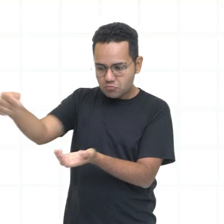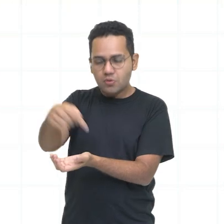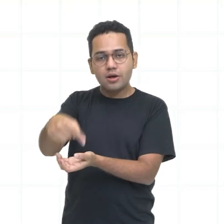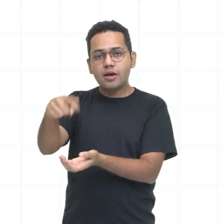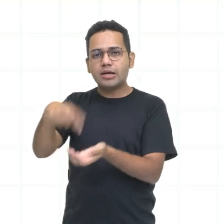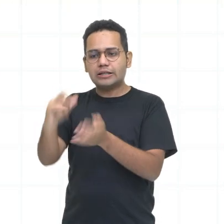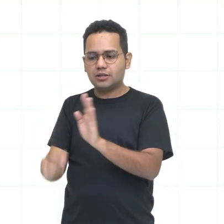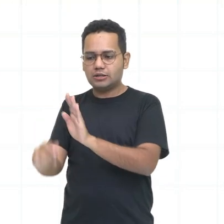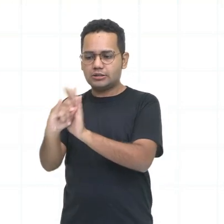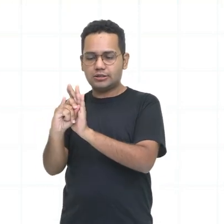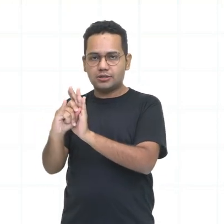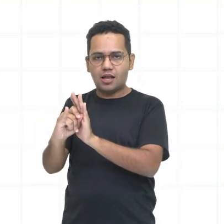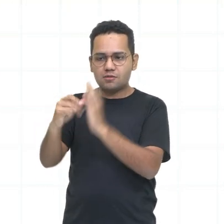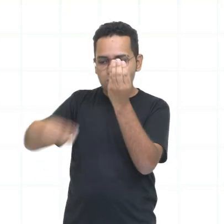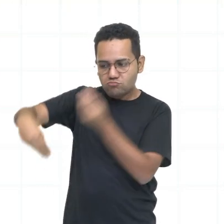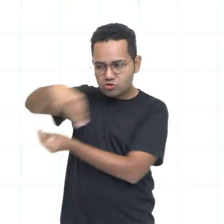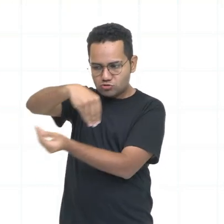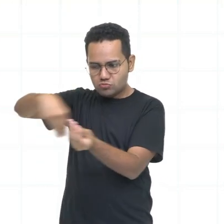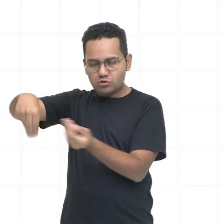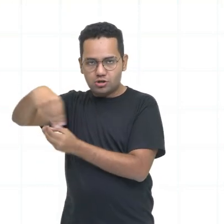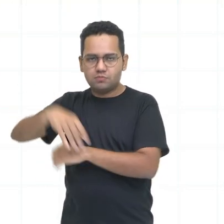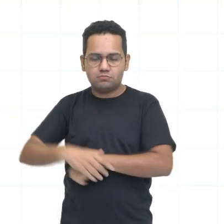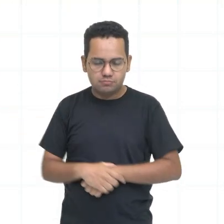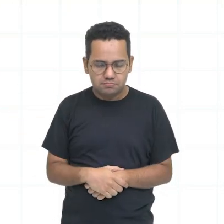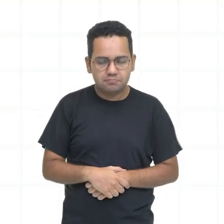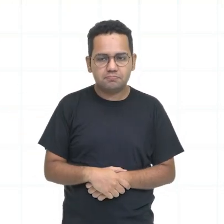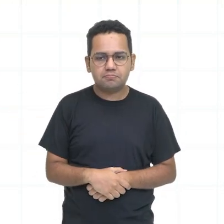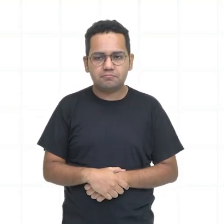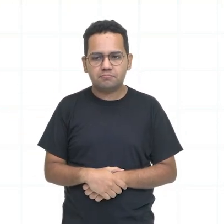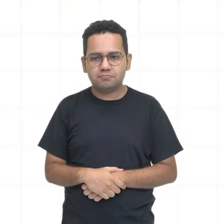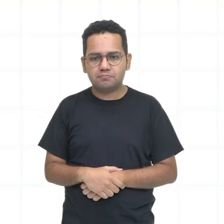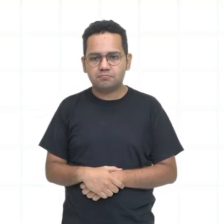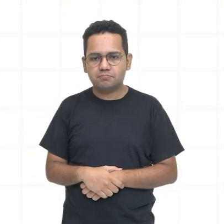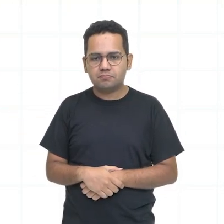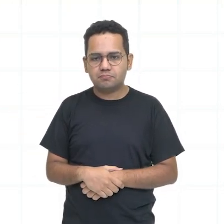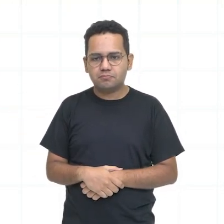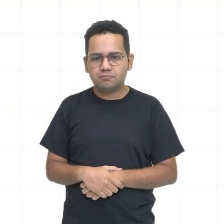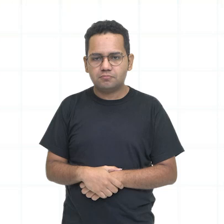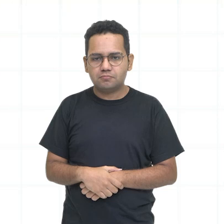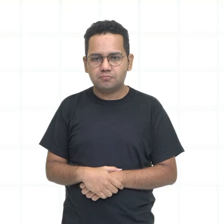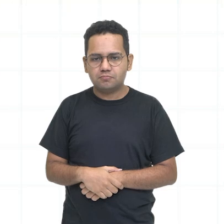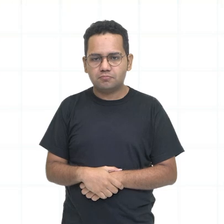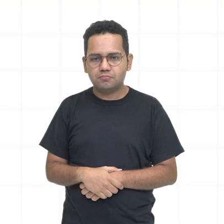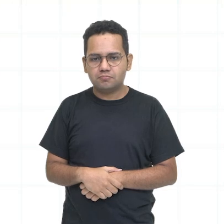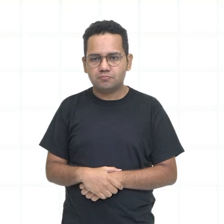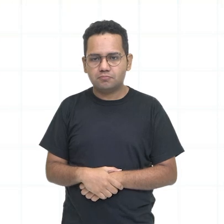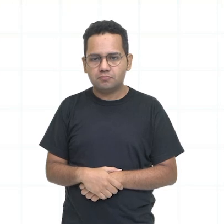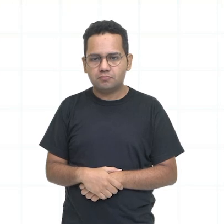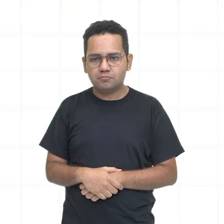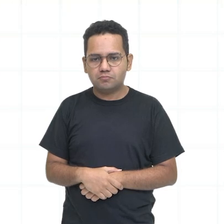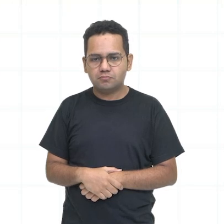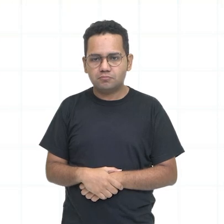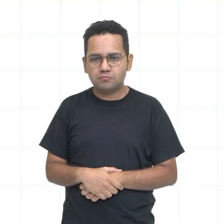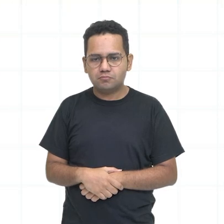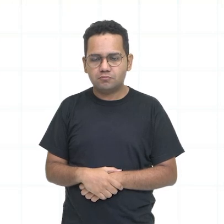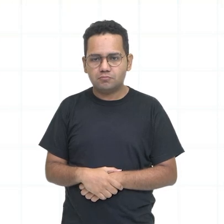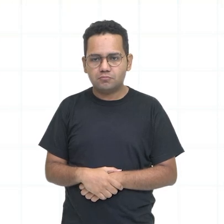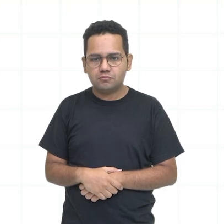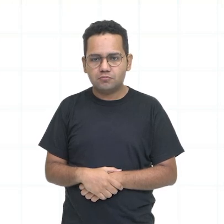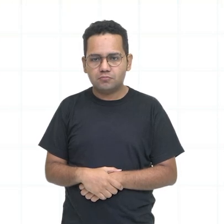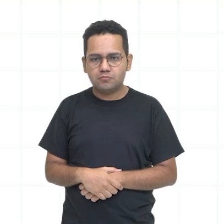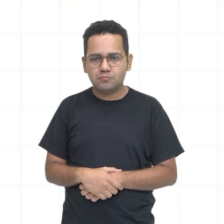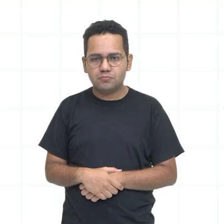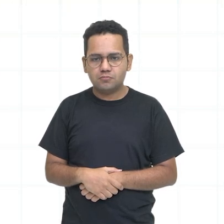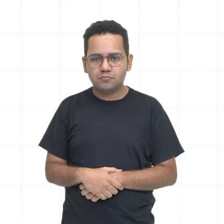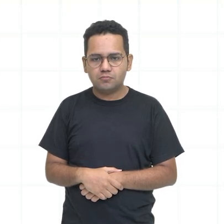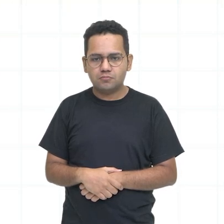pessoas, como as pessoas estão increasingly, aumentando, né, se expondo de forma gradual